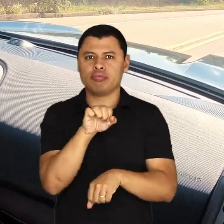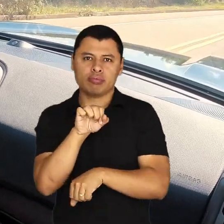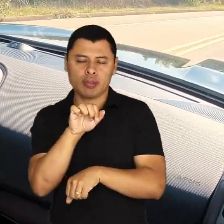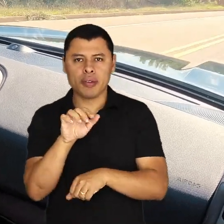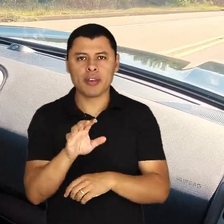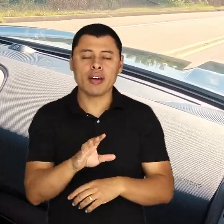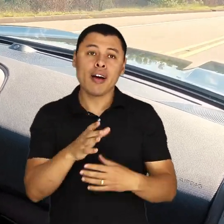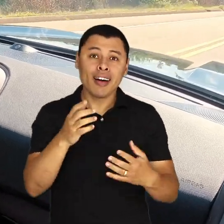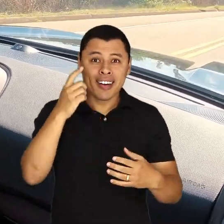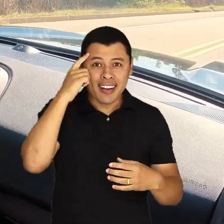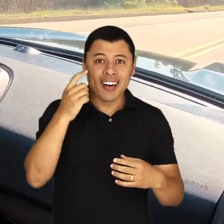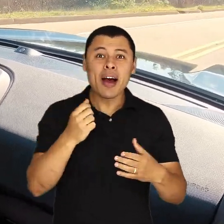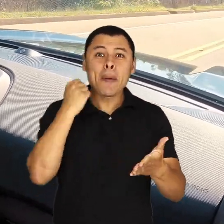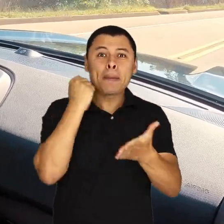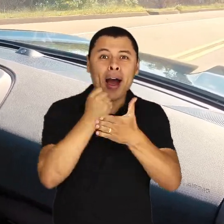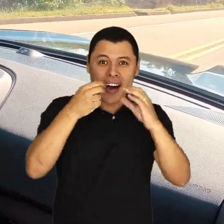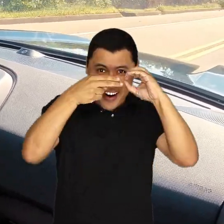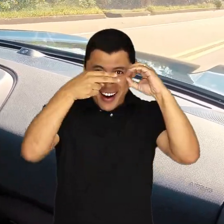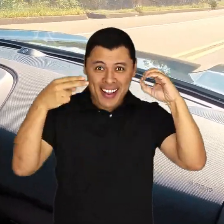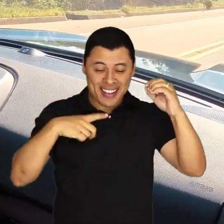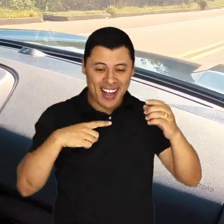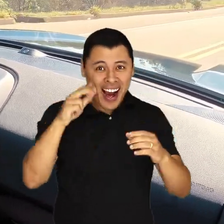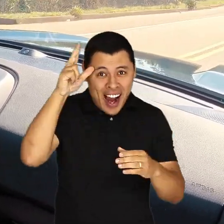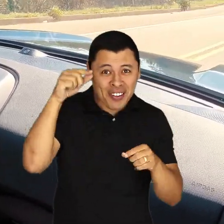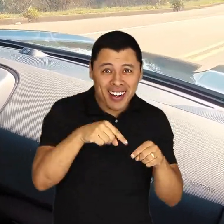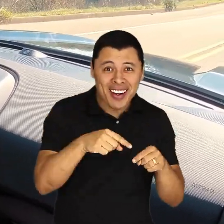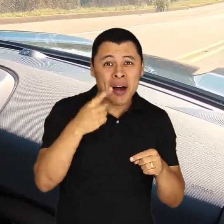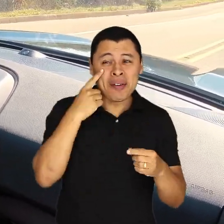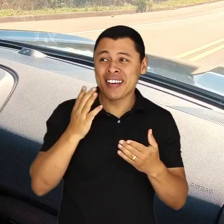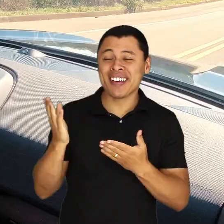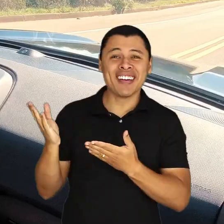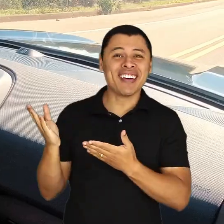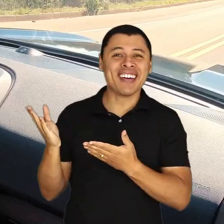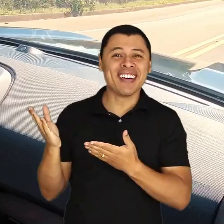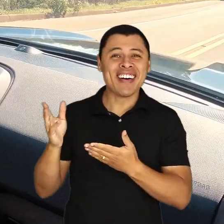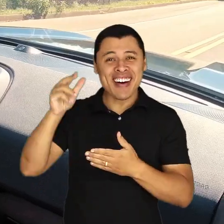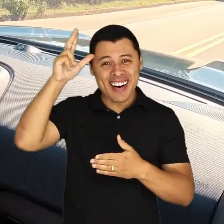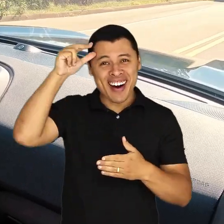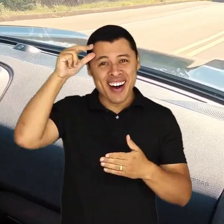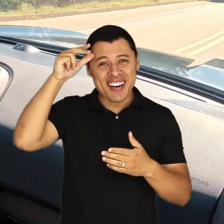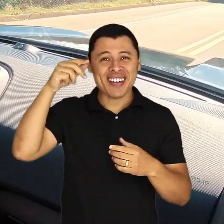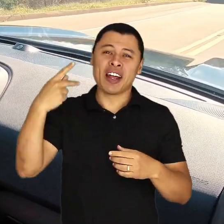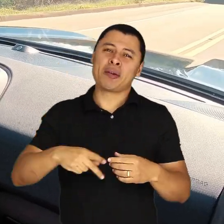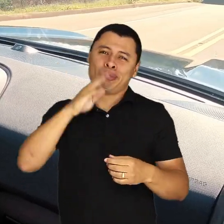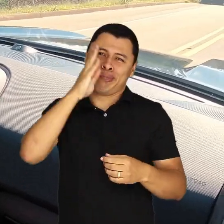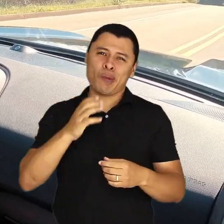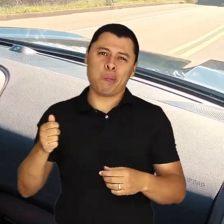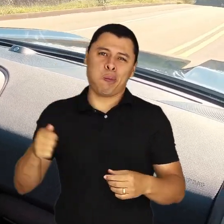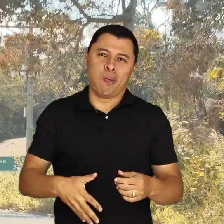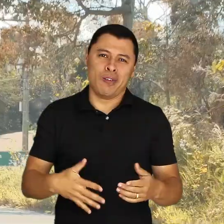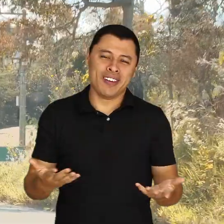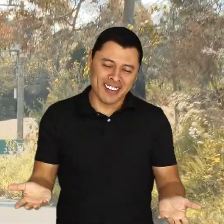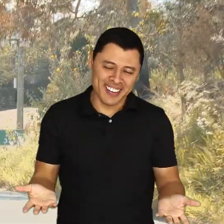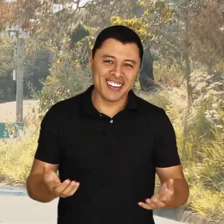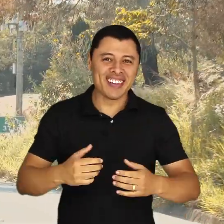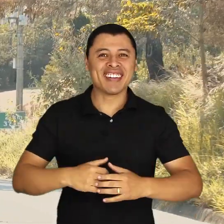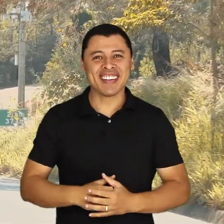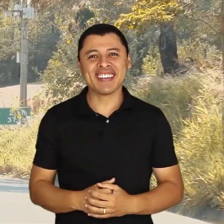gente conhece bem. Aliás, acho que em tributo ao Bronco, olha só com que a gente topa logo de cara aqui.